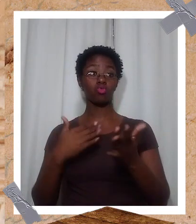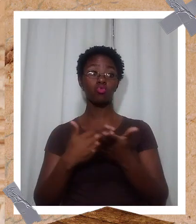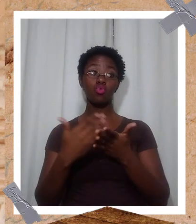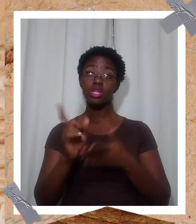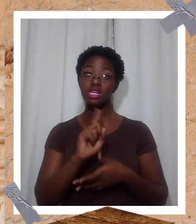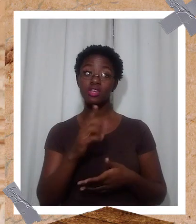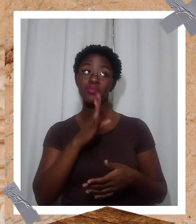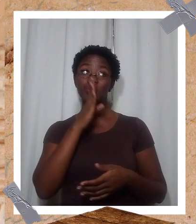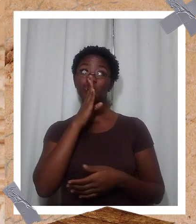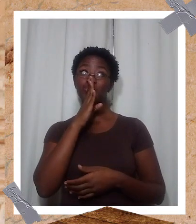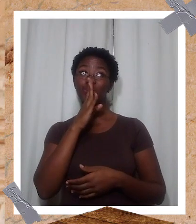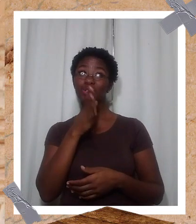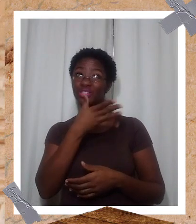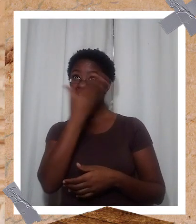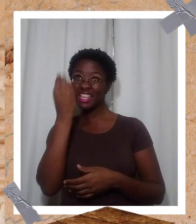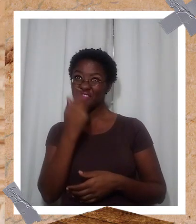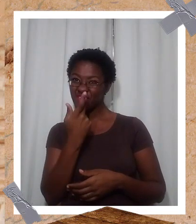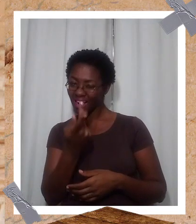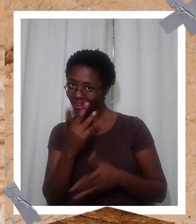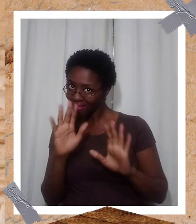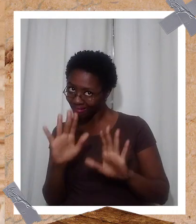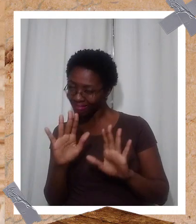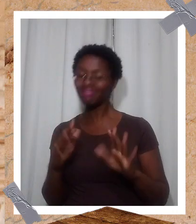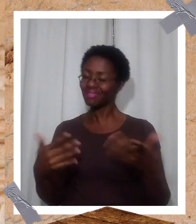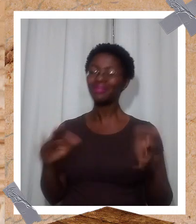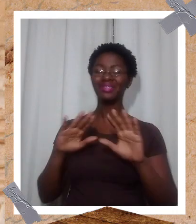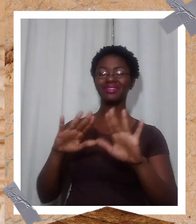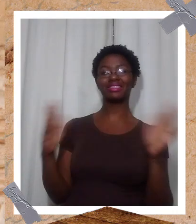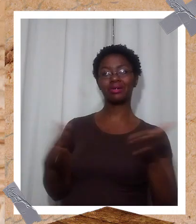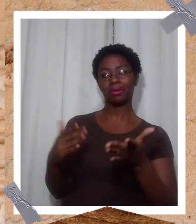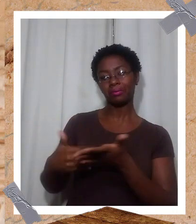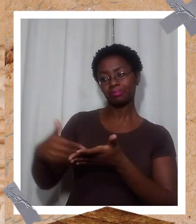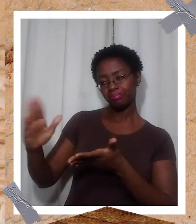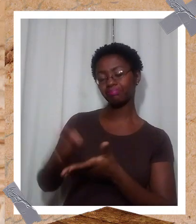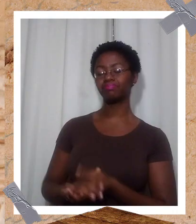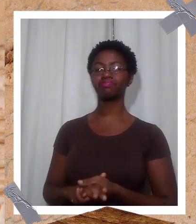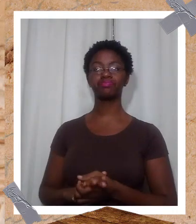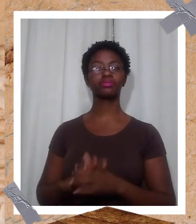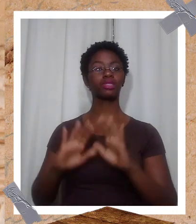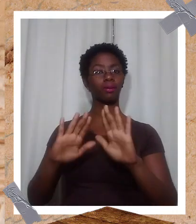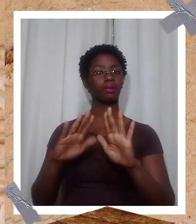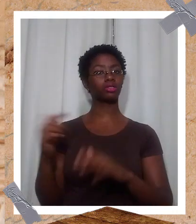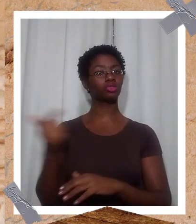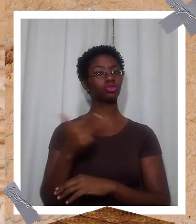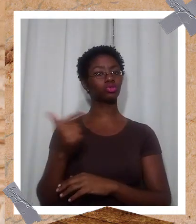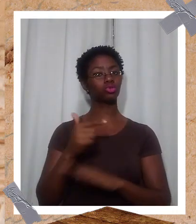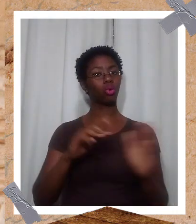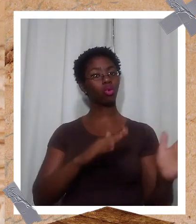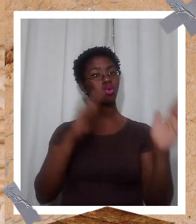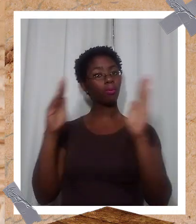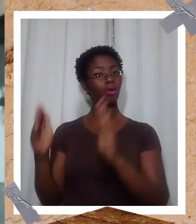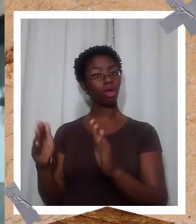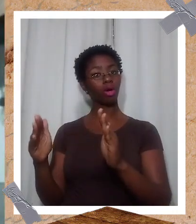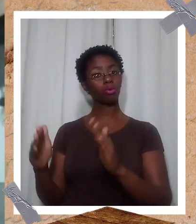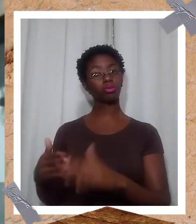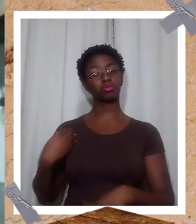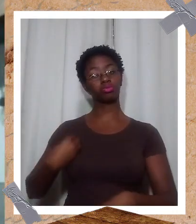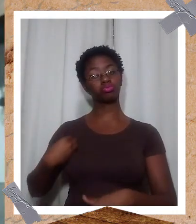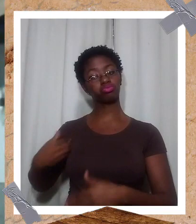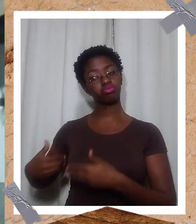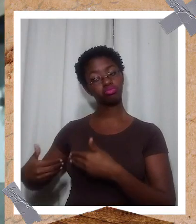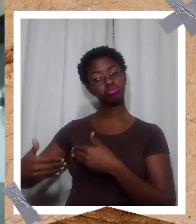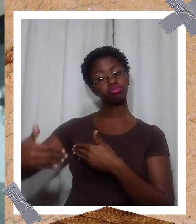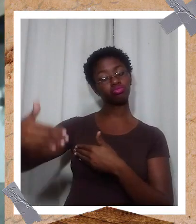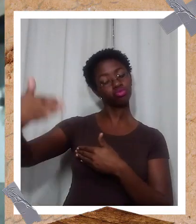estou colocando agora. Bom, então, partindo para o segundo bloco, trajetórias, eu queria resgatar também um